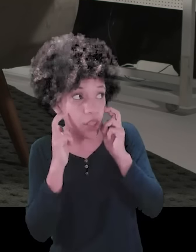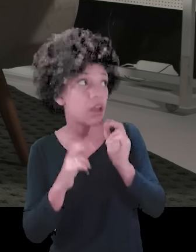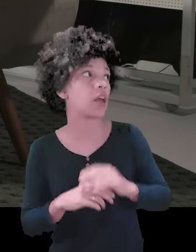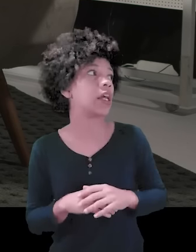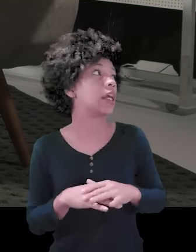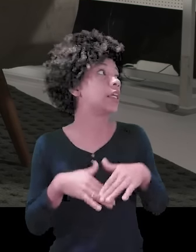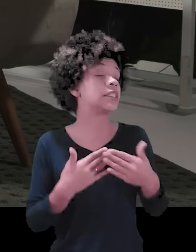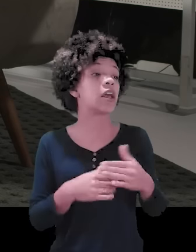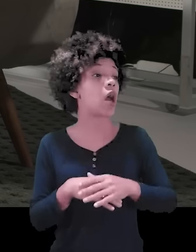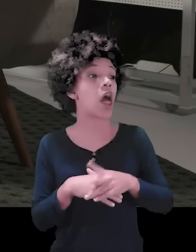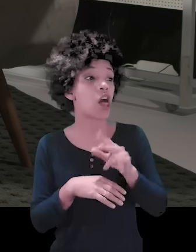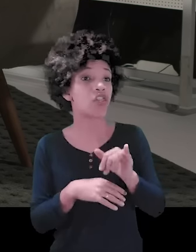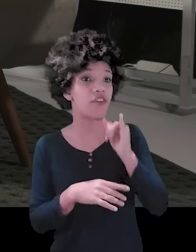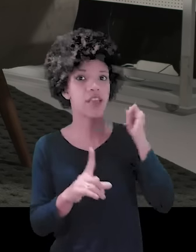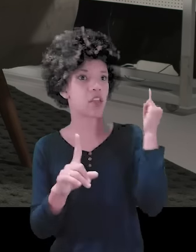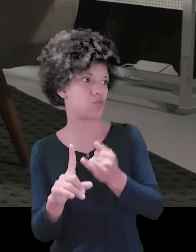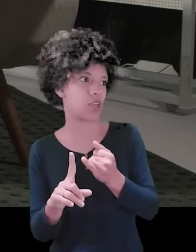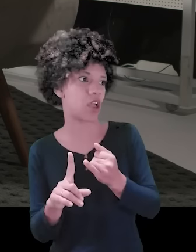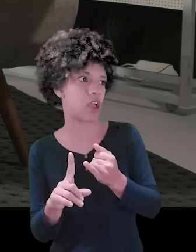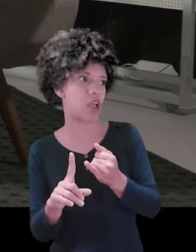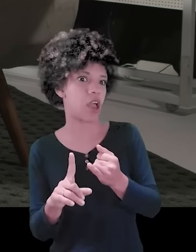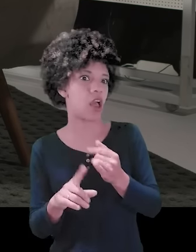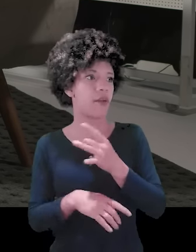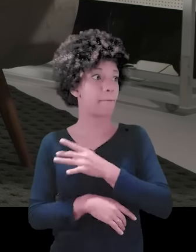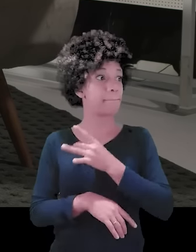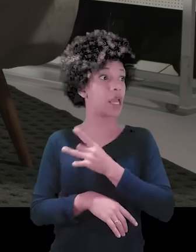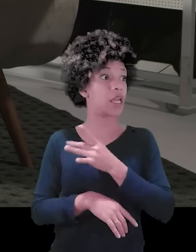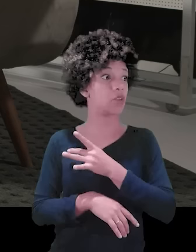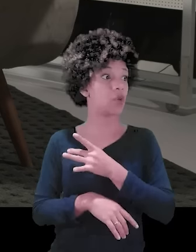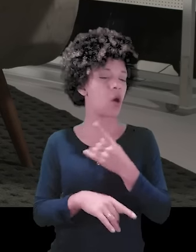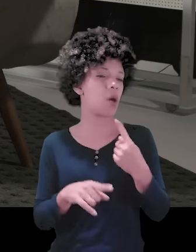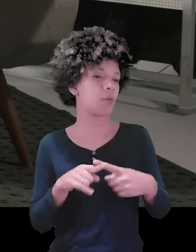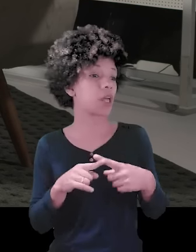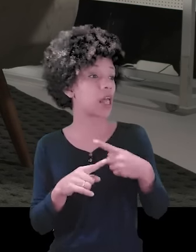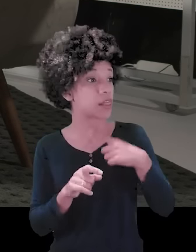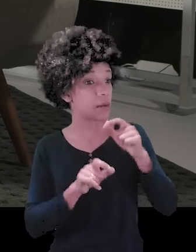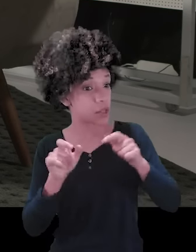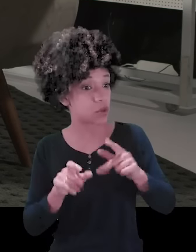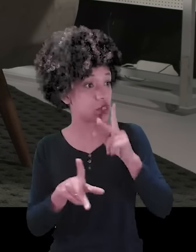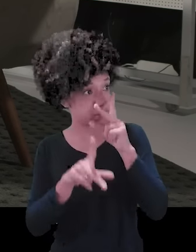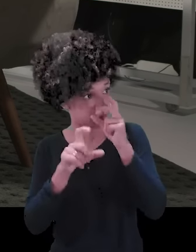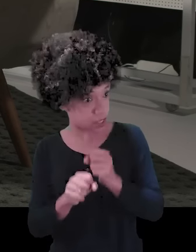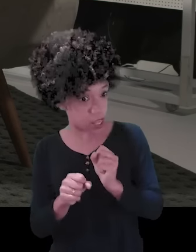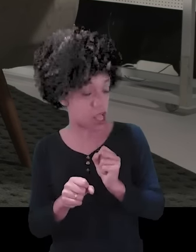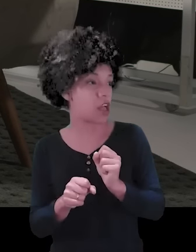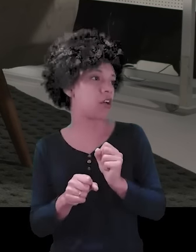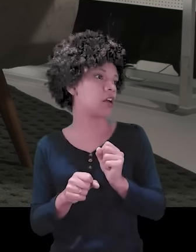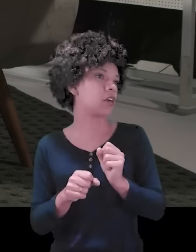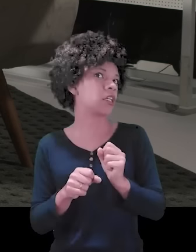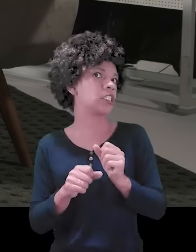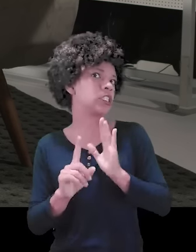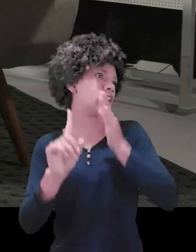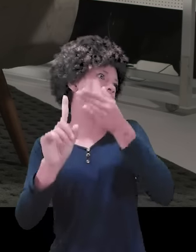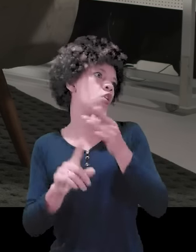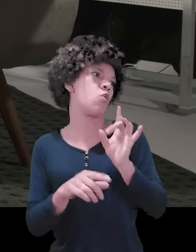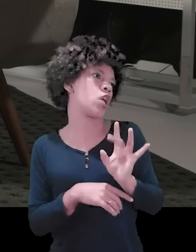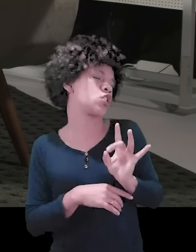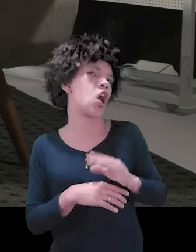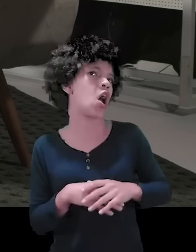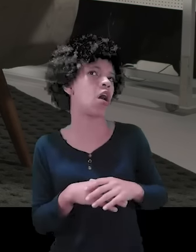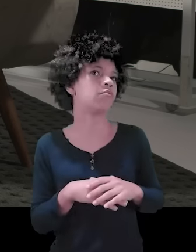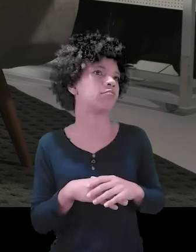então ela não vai fazer uma denúncia vai ser por medo né porque tem gente poderosa envolvido e quando você fala a gente poderosa não é